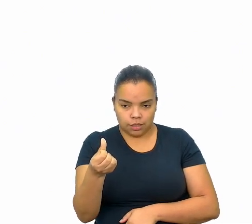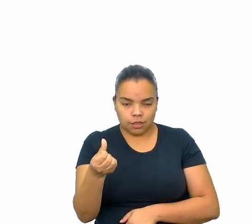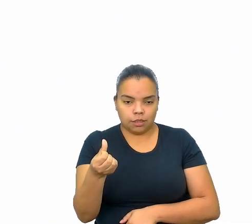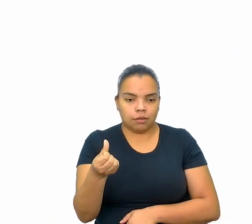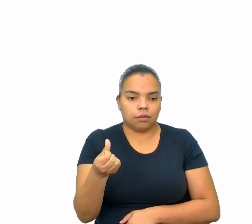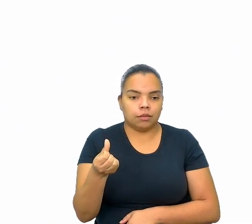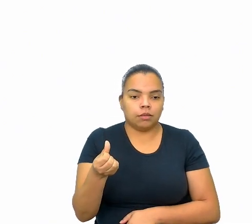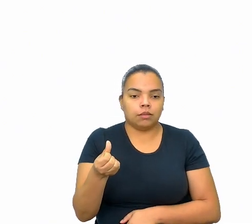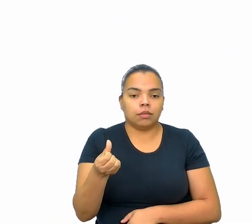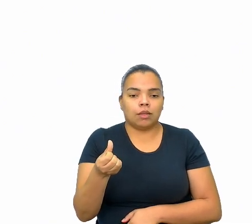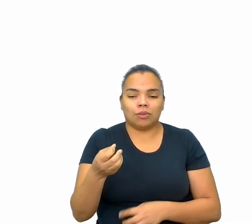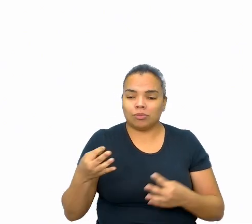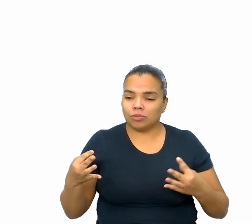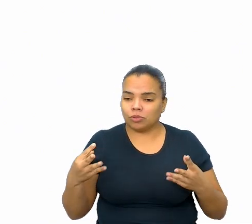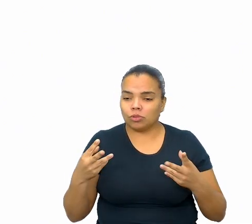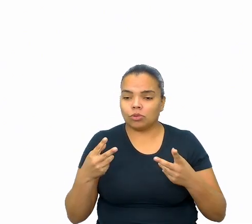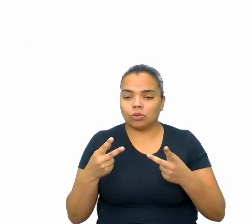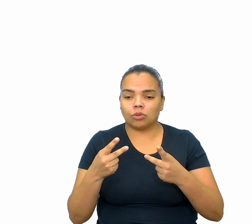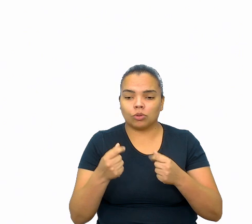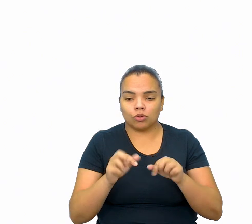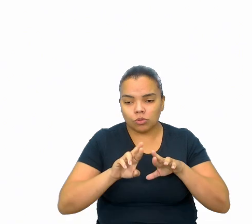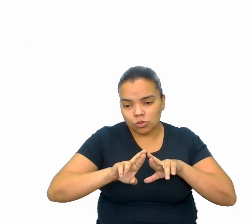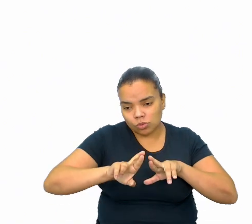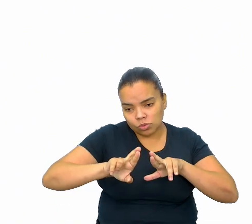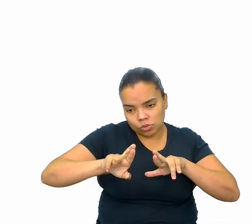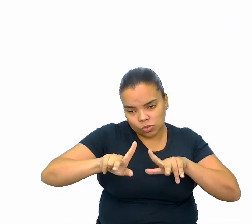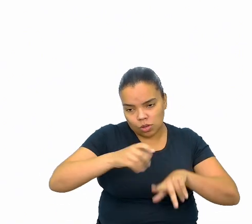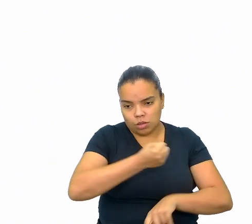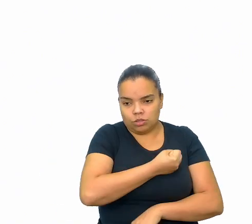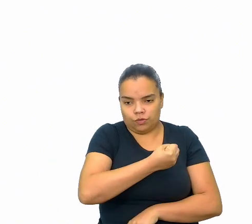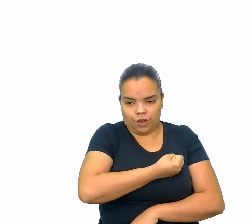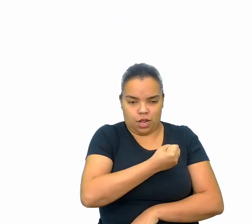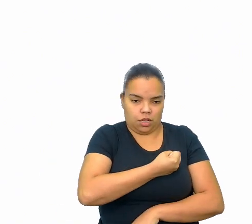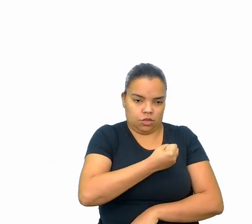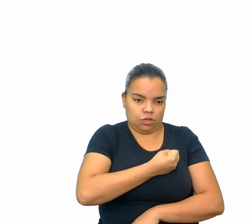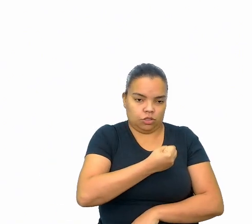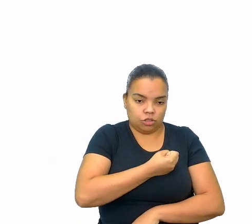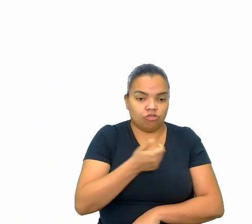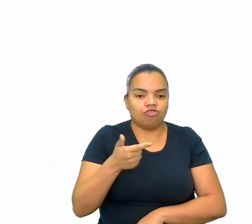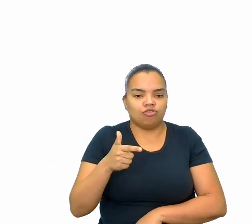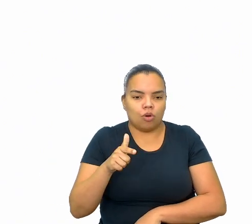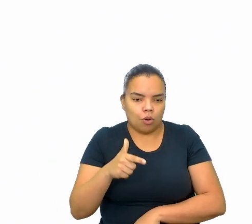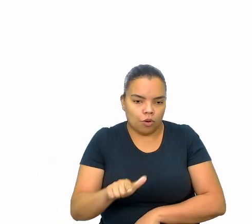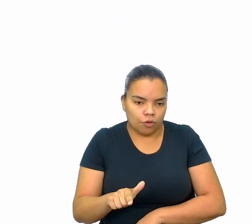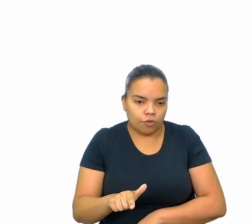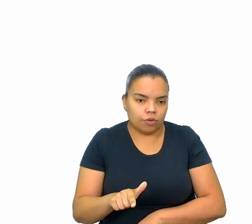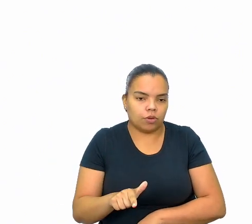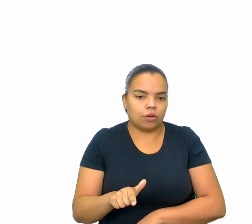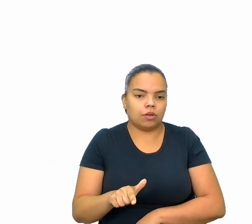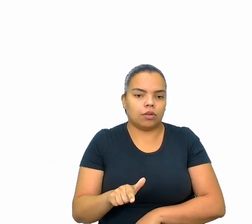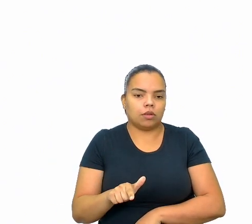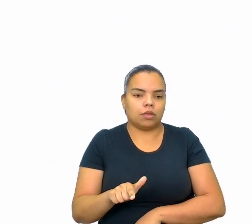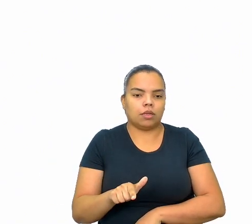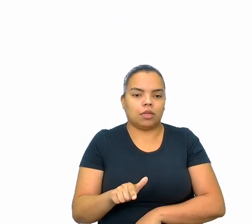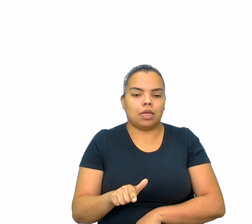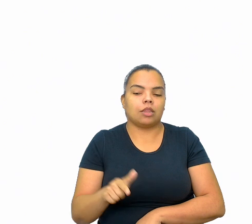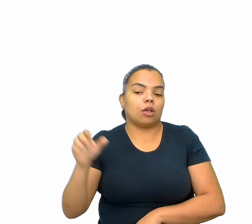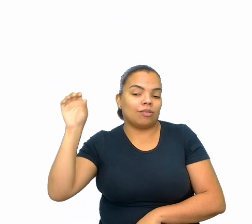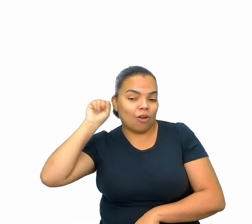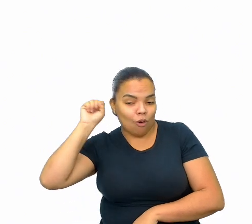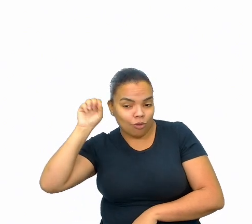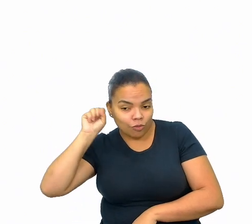14.716 é um número que todos os algarismos são diferentes, né? E, novamente, ela apresentou a escrita apoiada